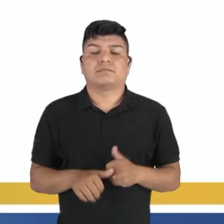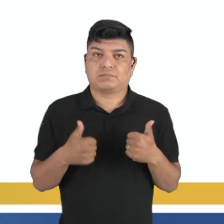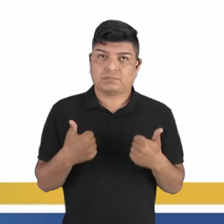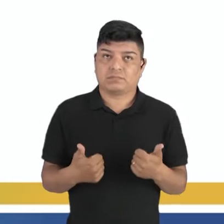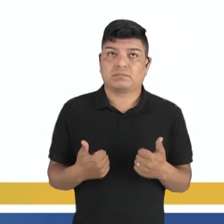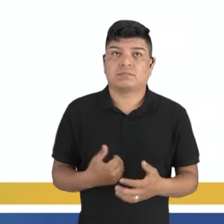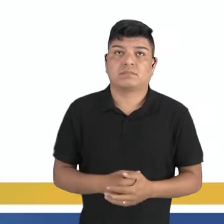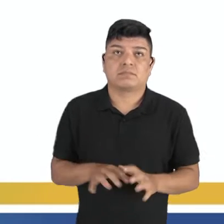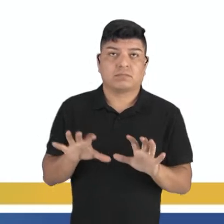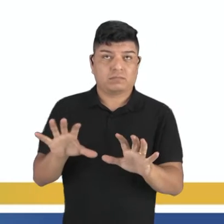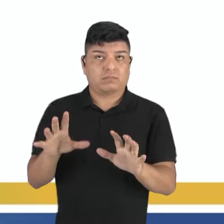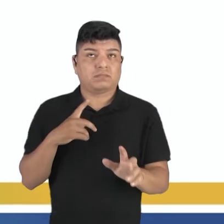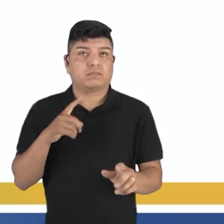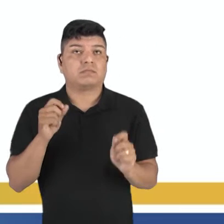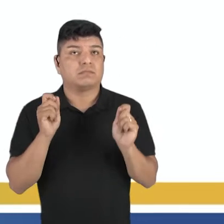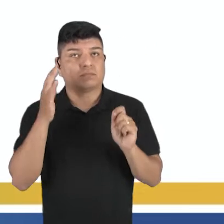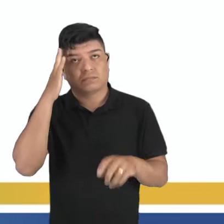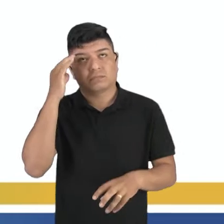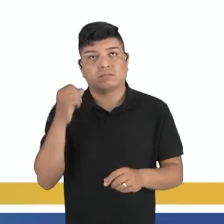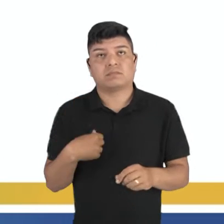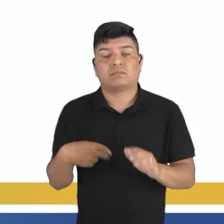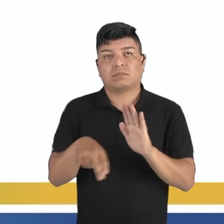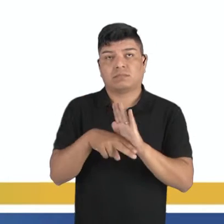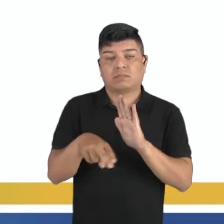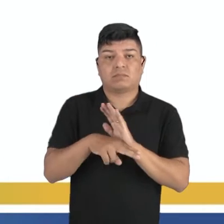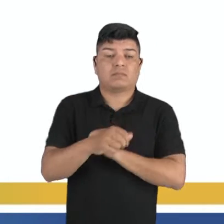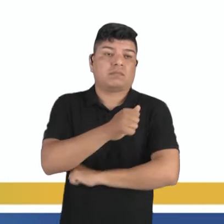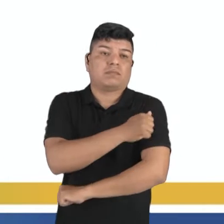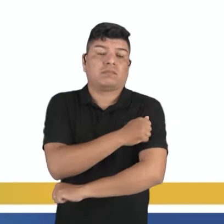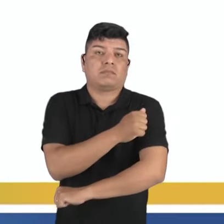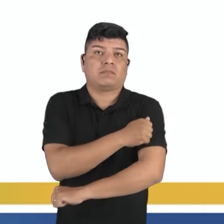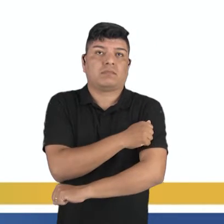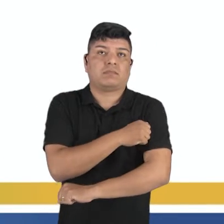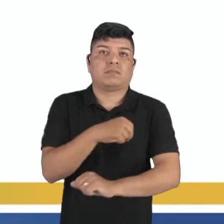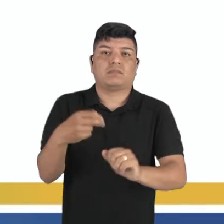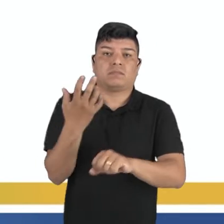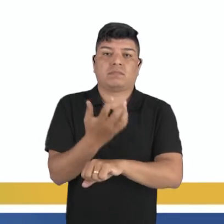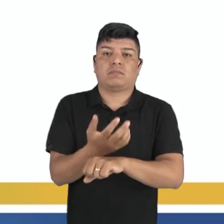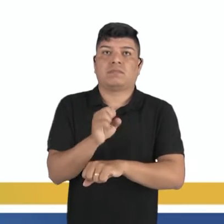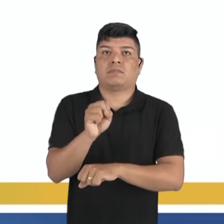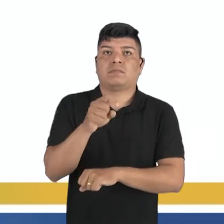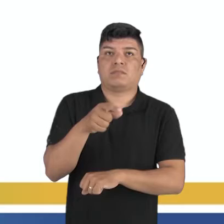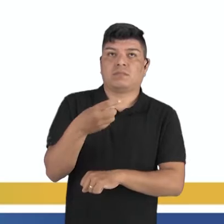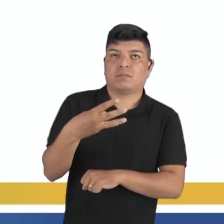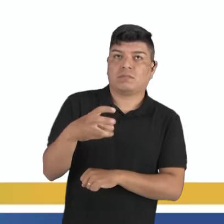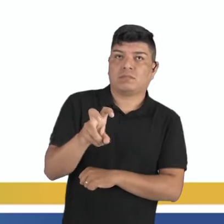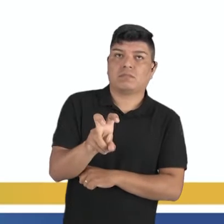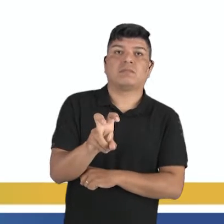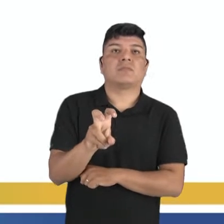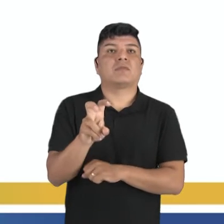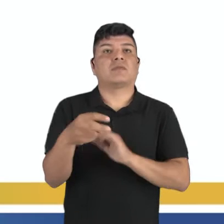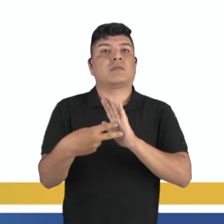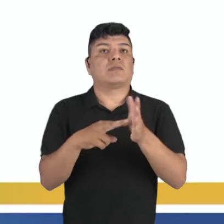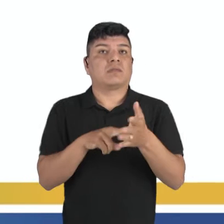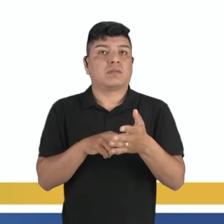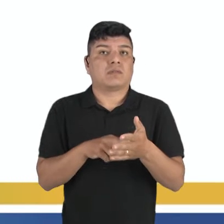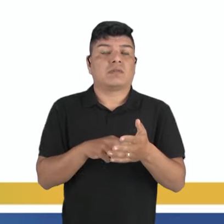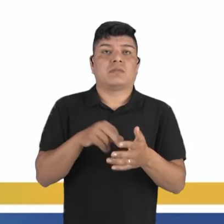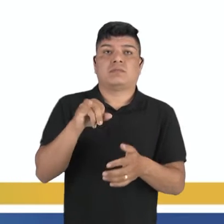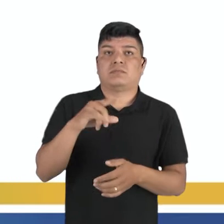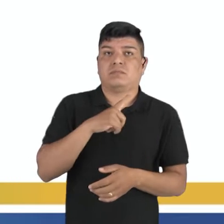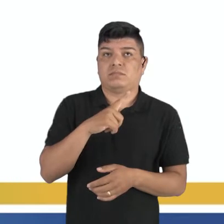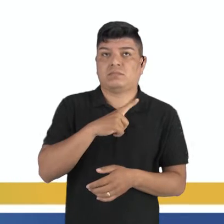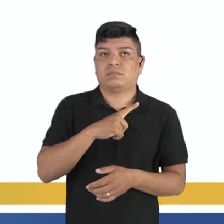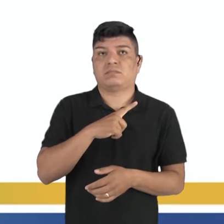Muito bem. Assim, nós podemos dizer que a nota média desse aluno por disciplina foi de 8,35. Ou seja, se